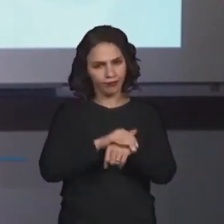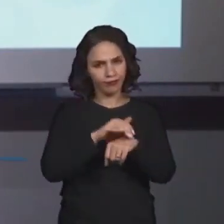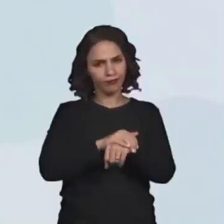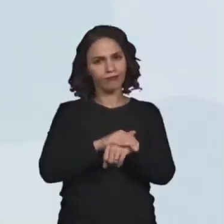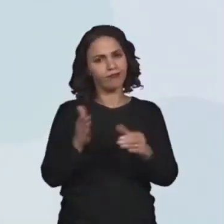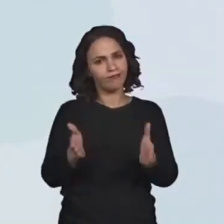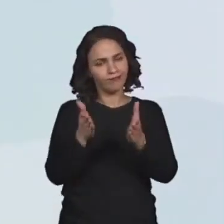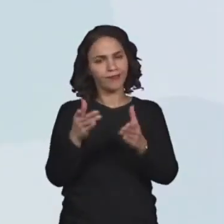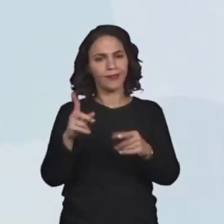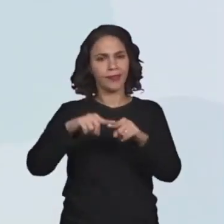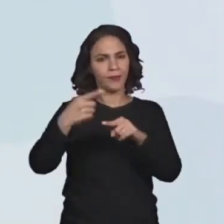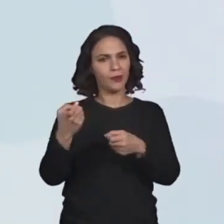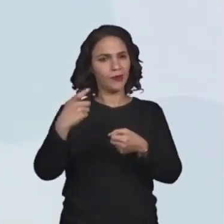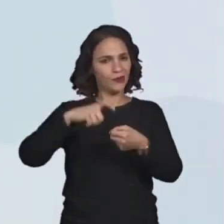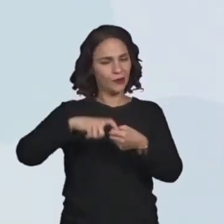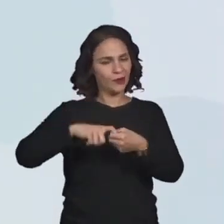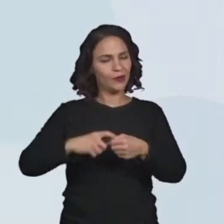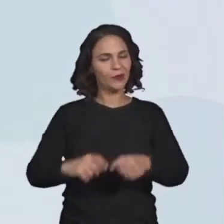volta.